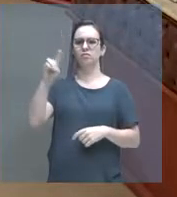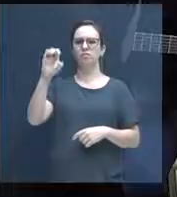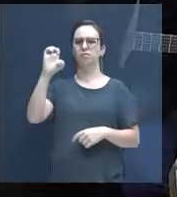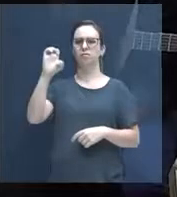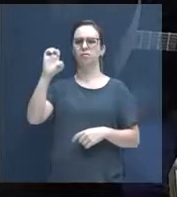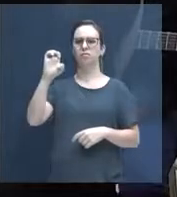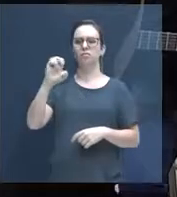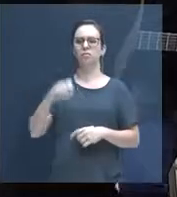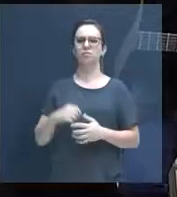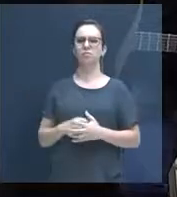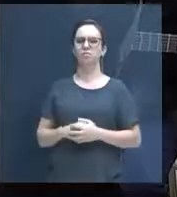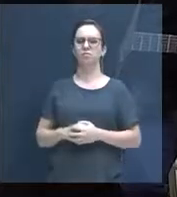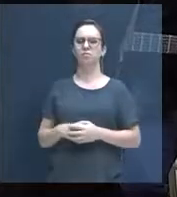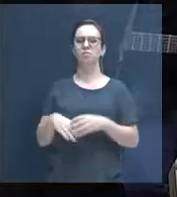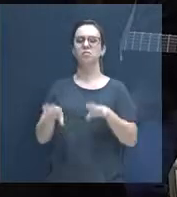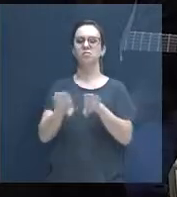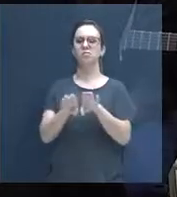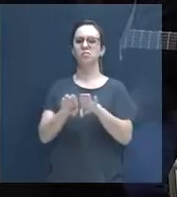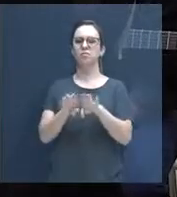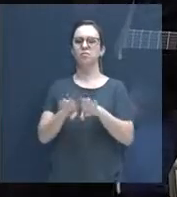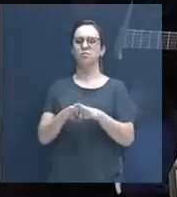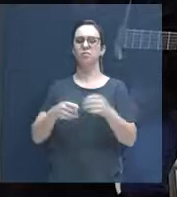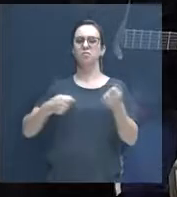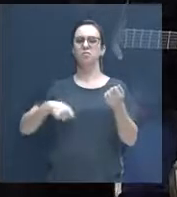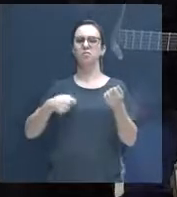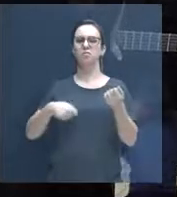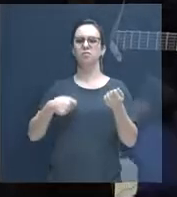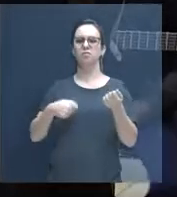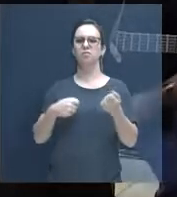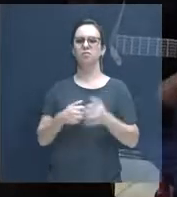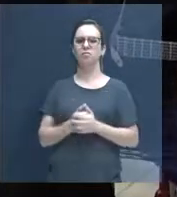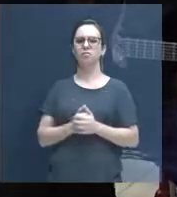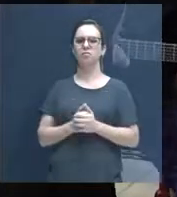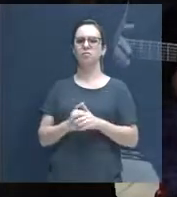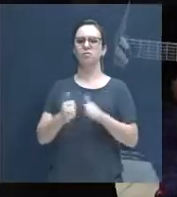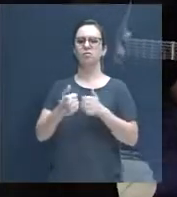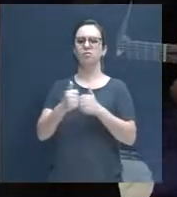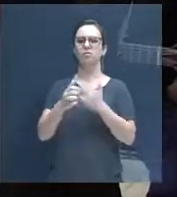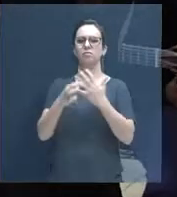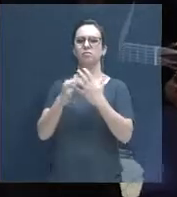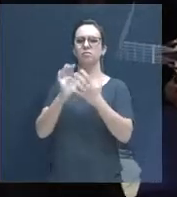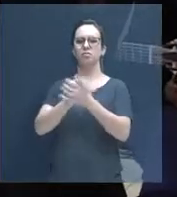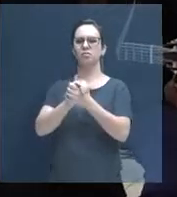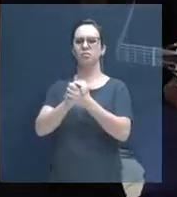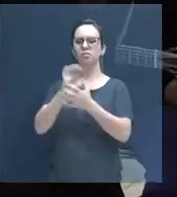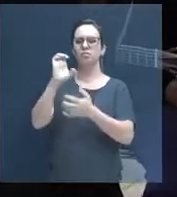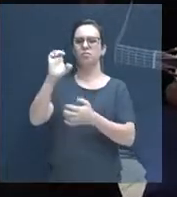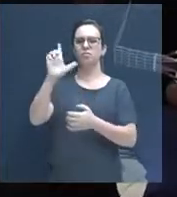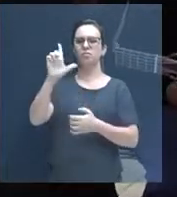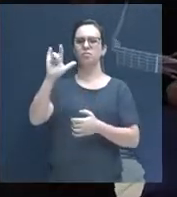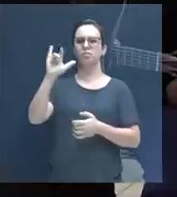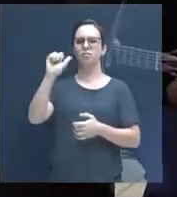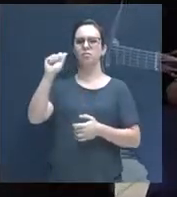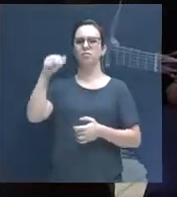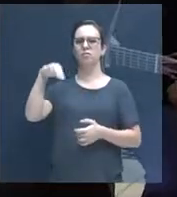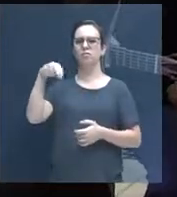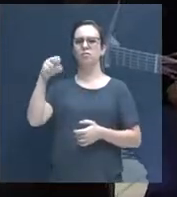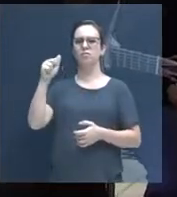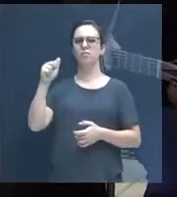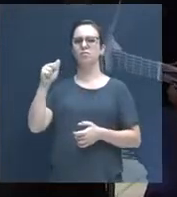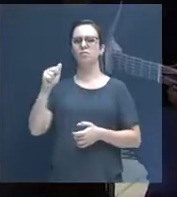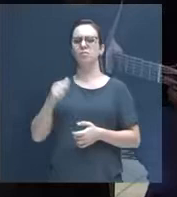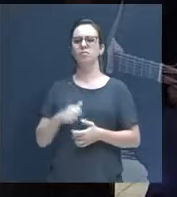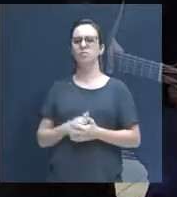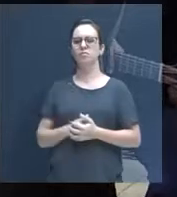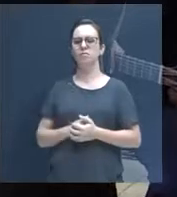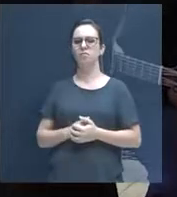mestre também do cavaco, Dr. Zé Correia, acompanhado da sua esposa Eliana, obrigado, viu, pela presença, e também a comunidade da Vila